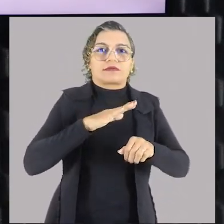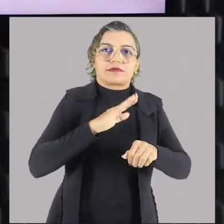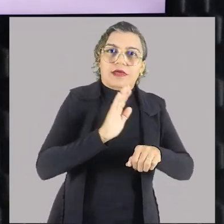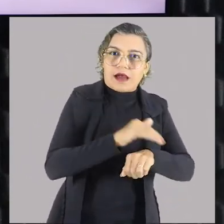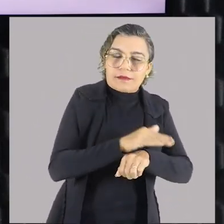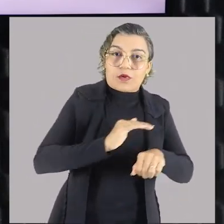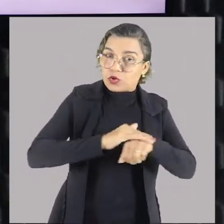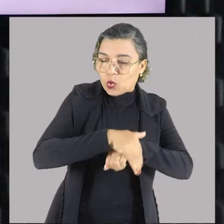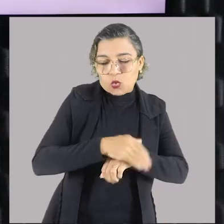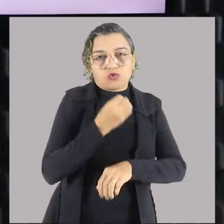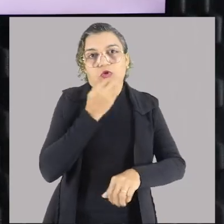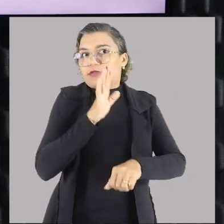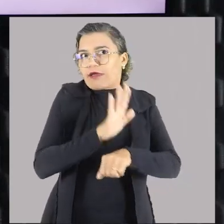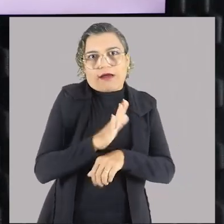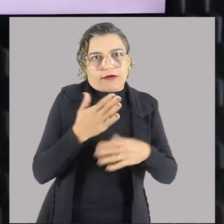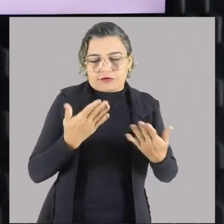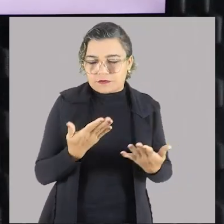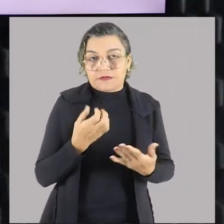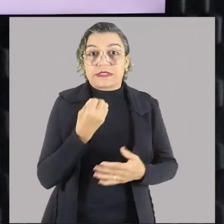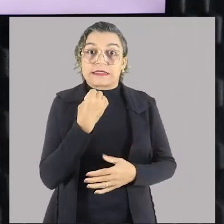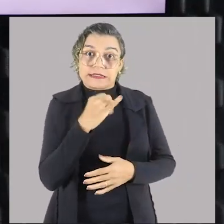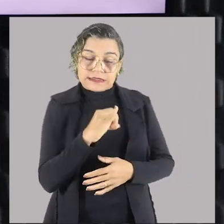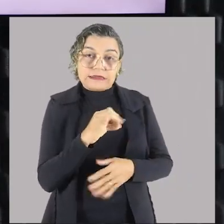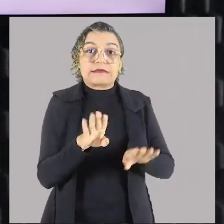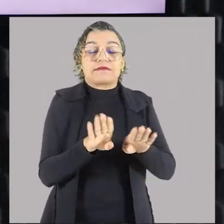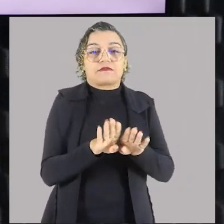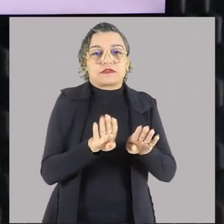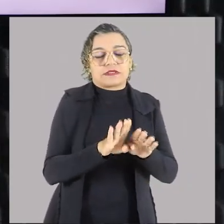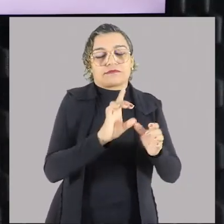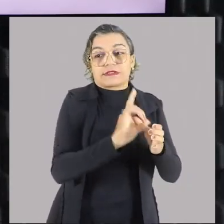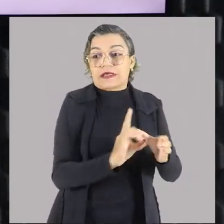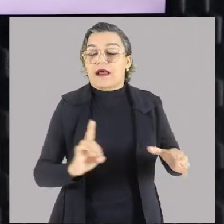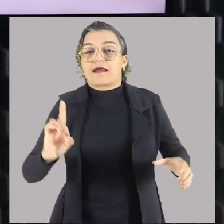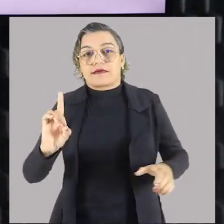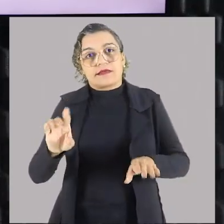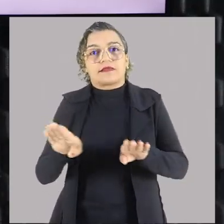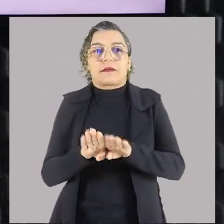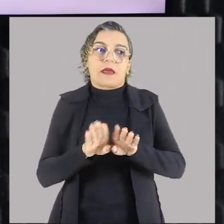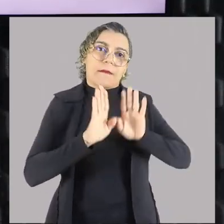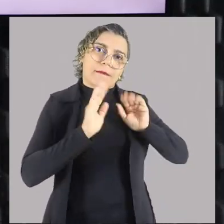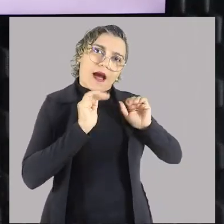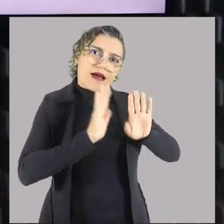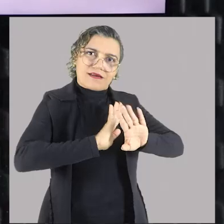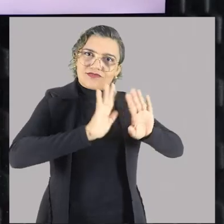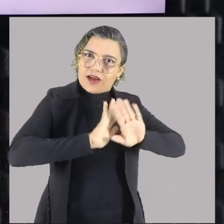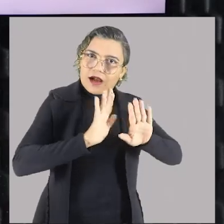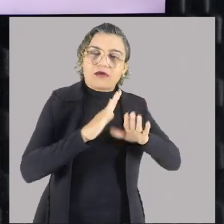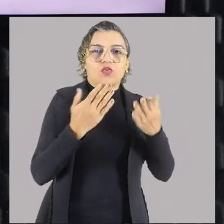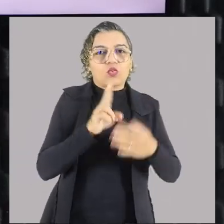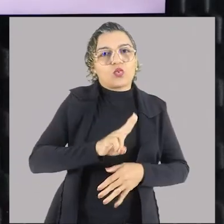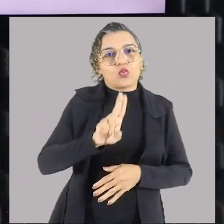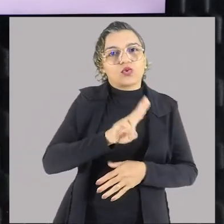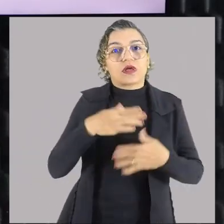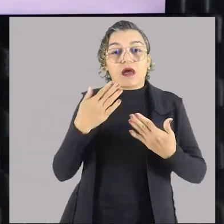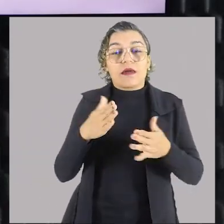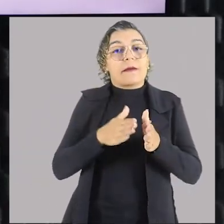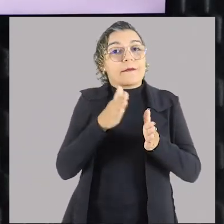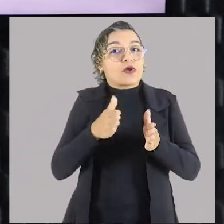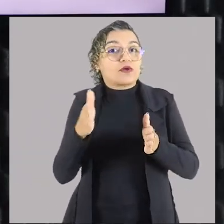vai sair de um local, você normalmente se despede. Então, esses processos aqui que a gente está observando são